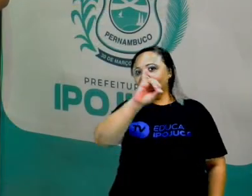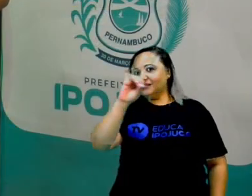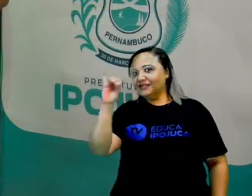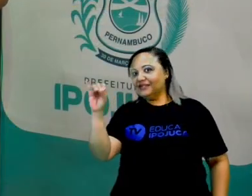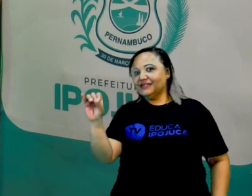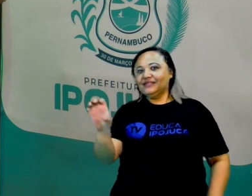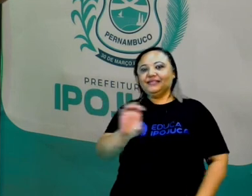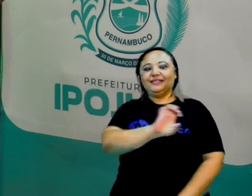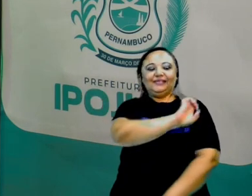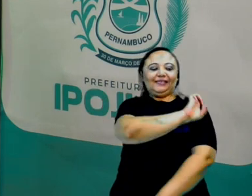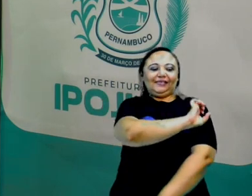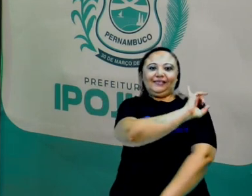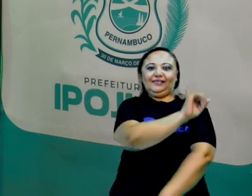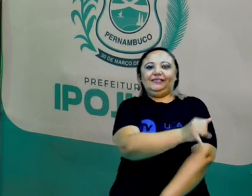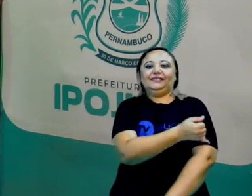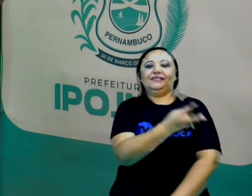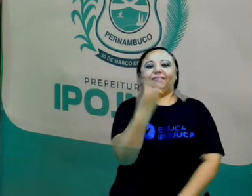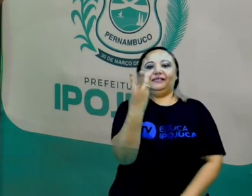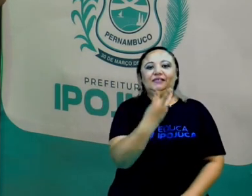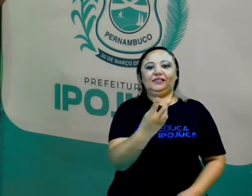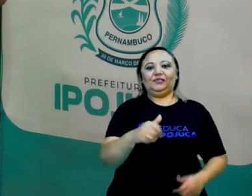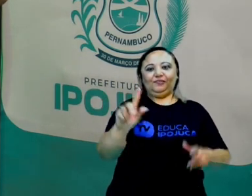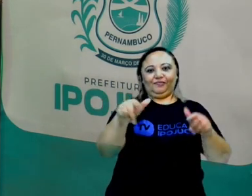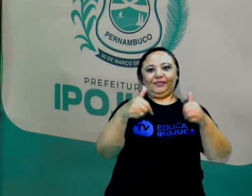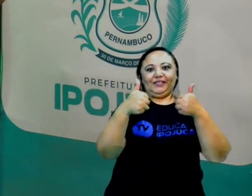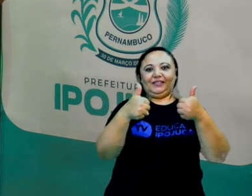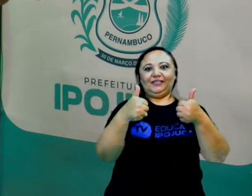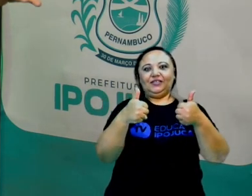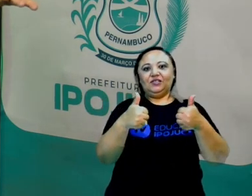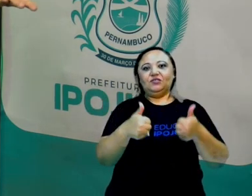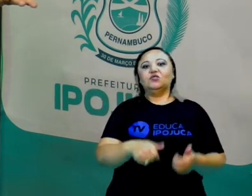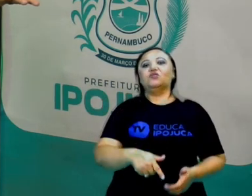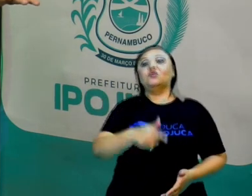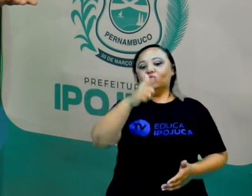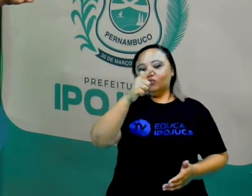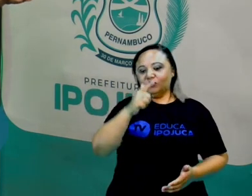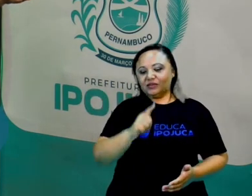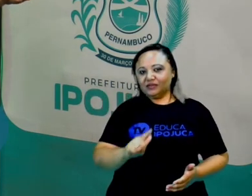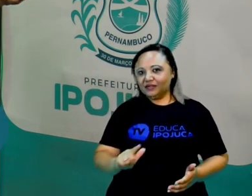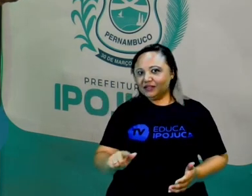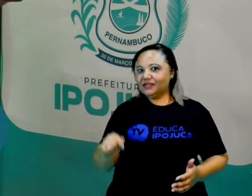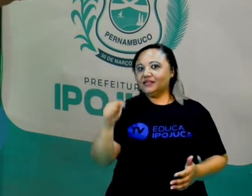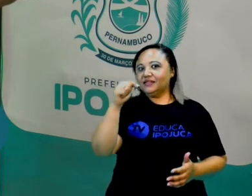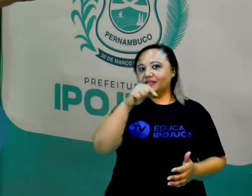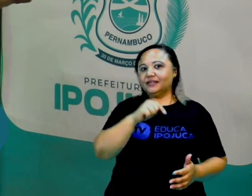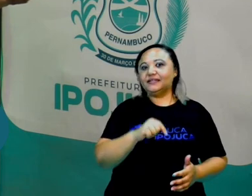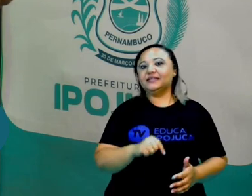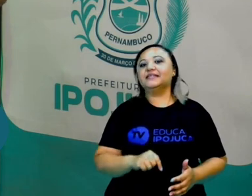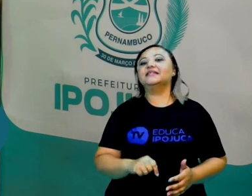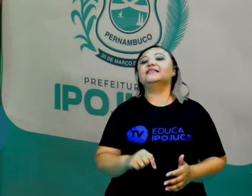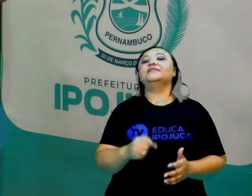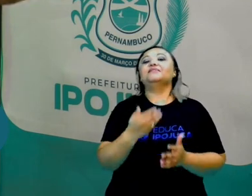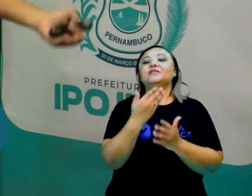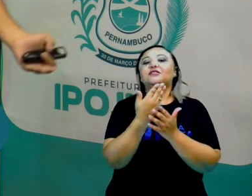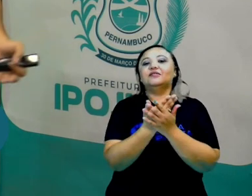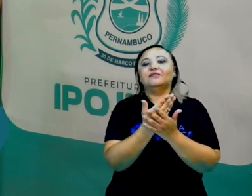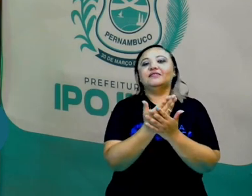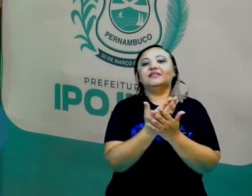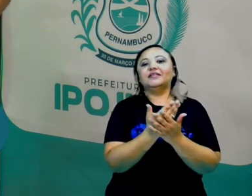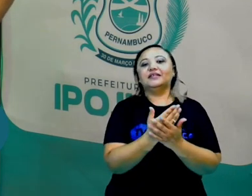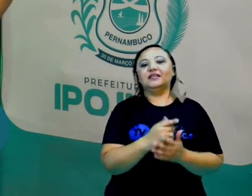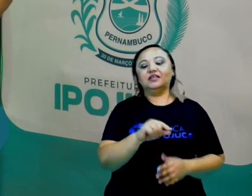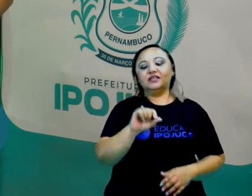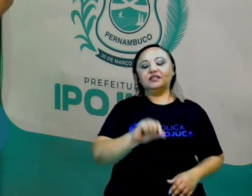Olá, EJA 3, como vocês estão? Tudo bem? Mais um encontro nosso. Espero que vocês